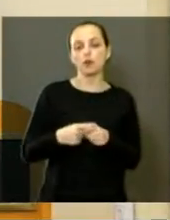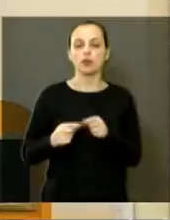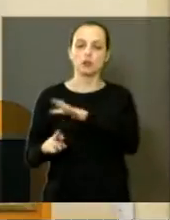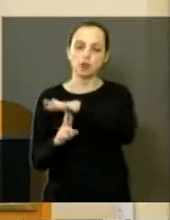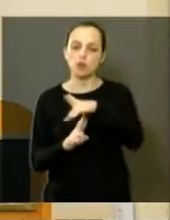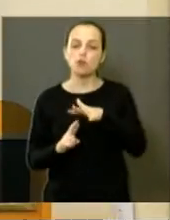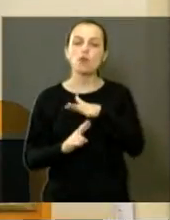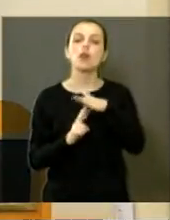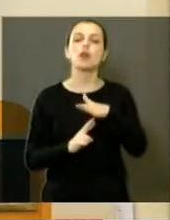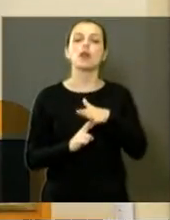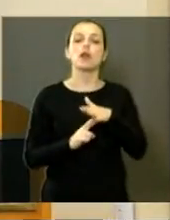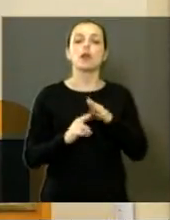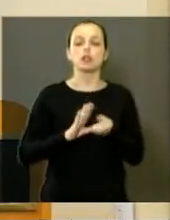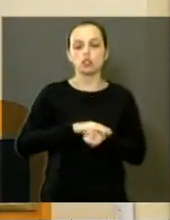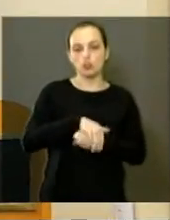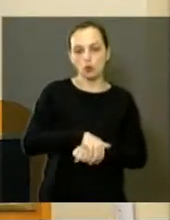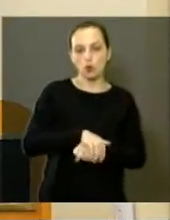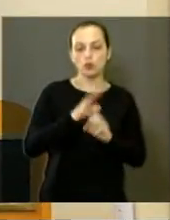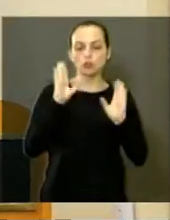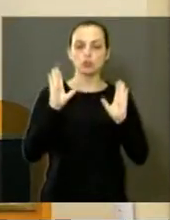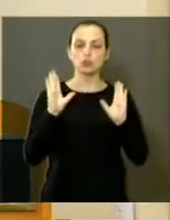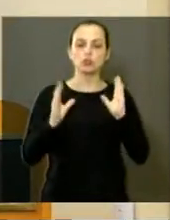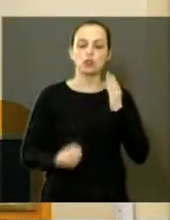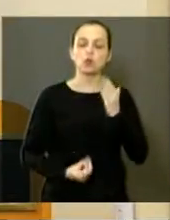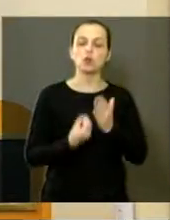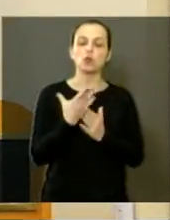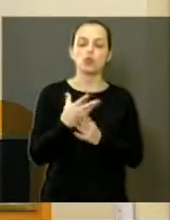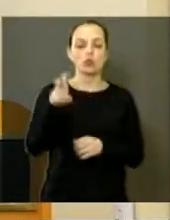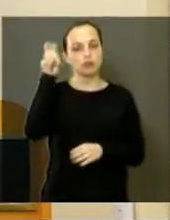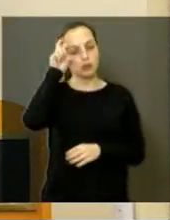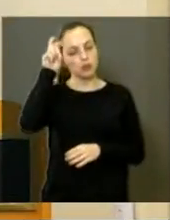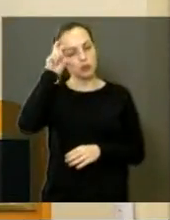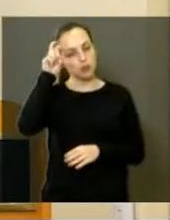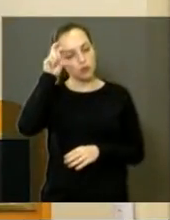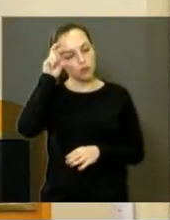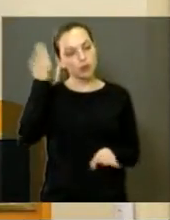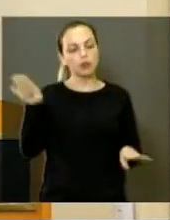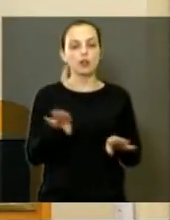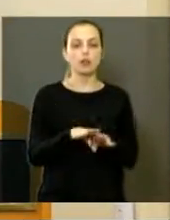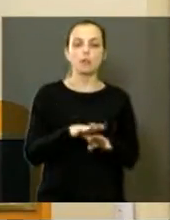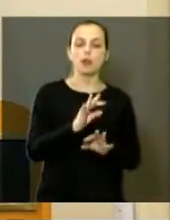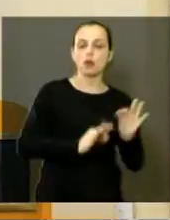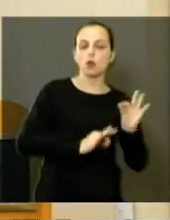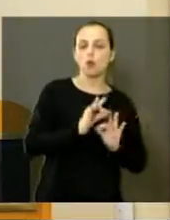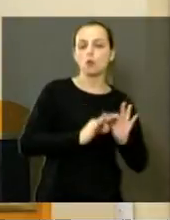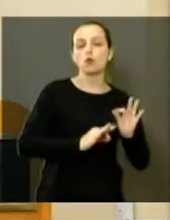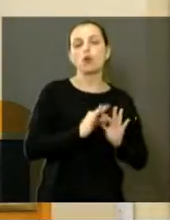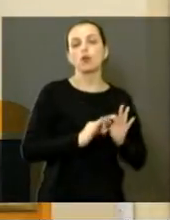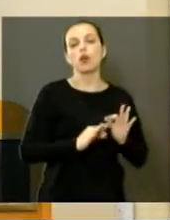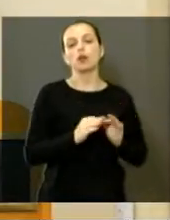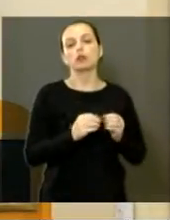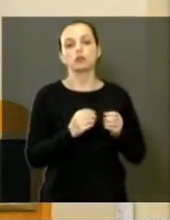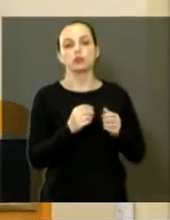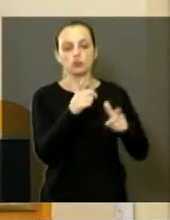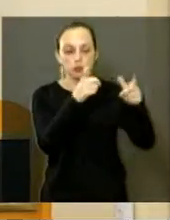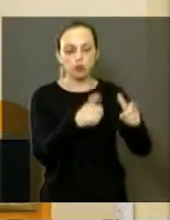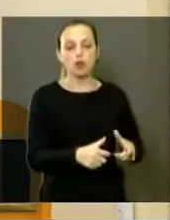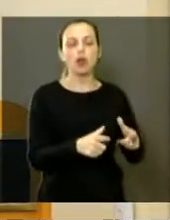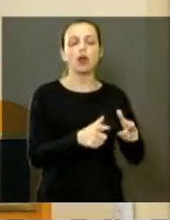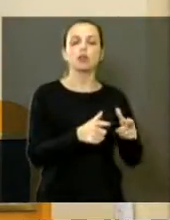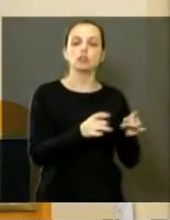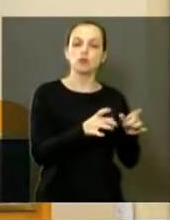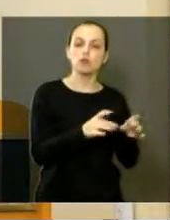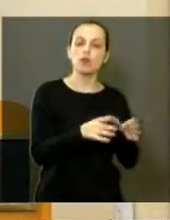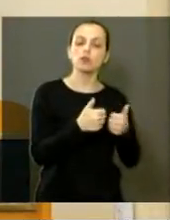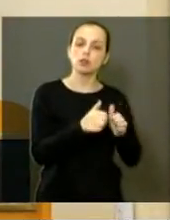é realizada na estação ferroviária às quintas-feiras, e também por conta do projeto das feiras das panificadoras, que ocorrem às